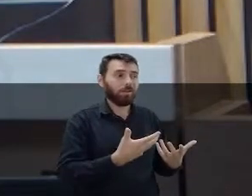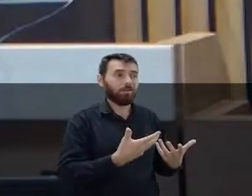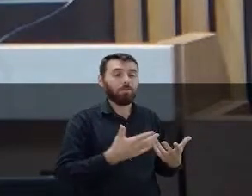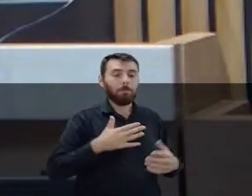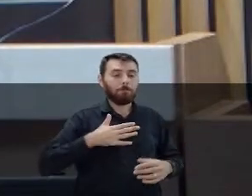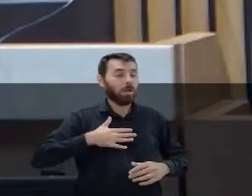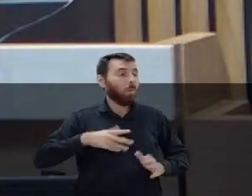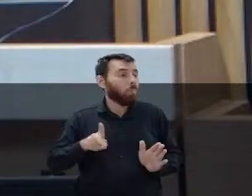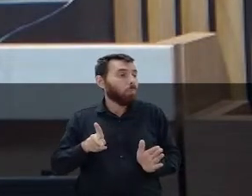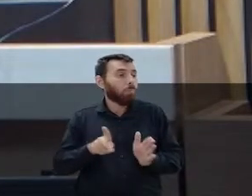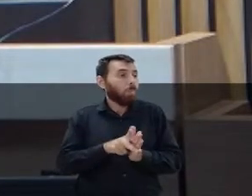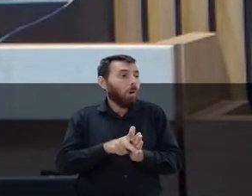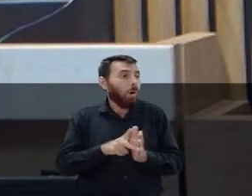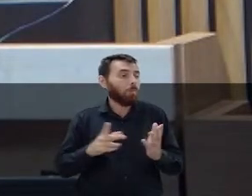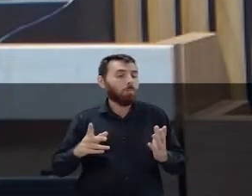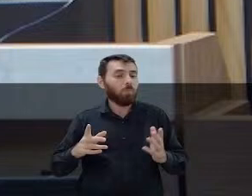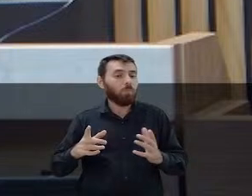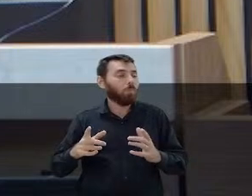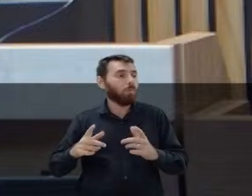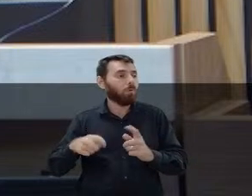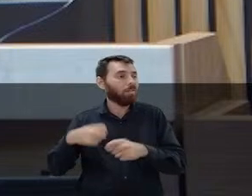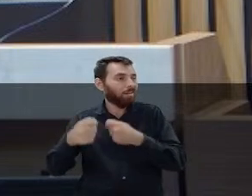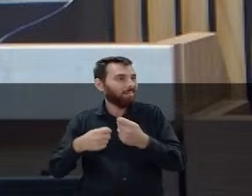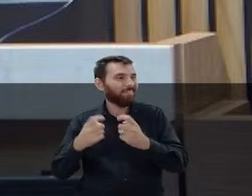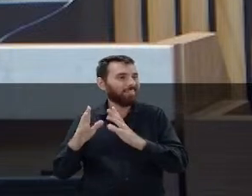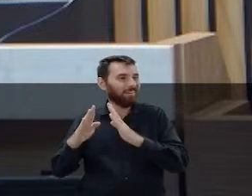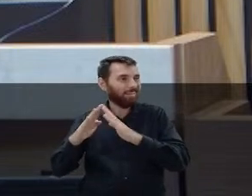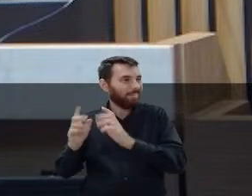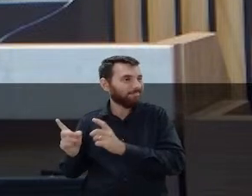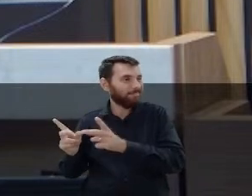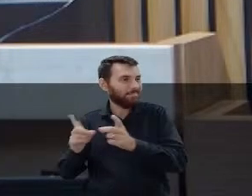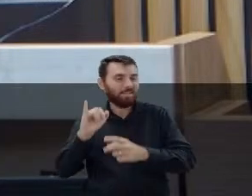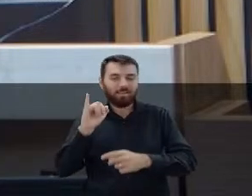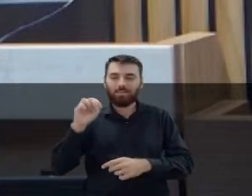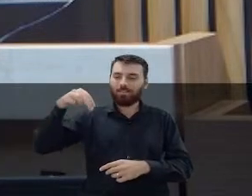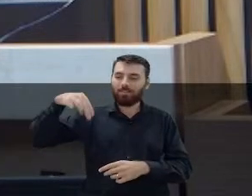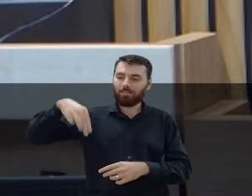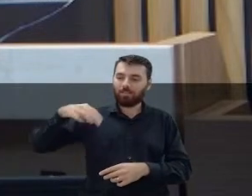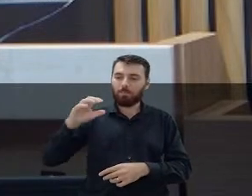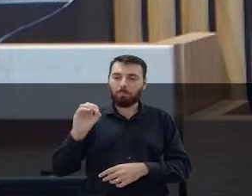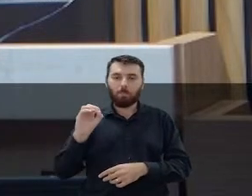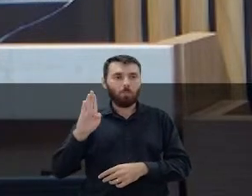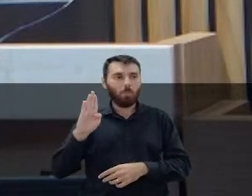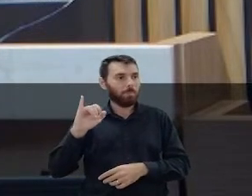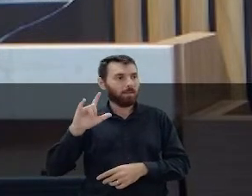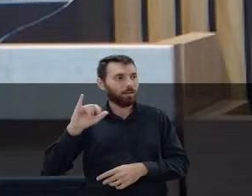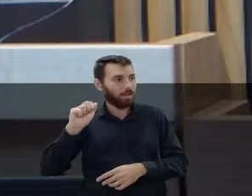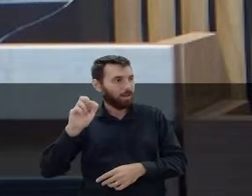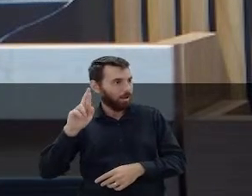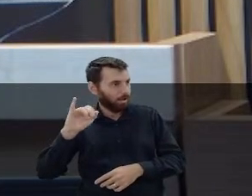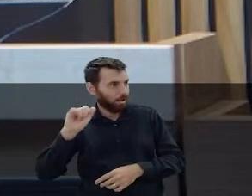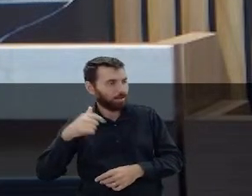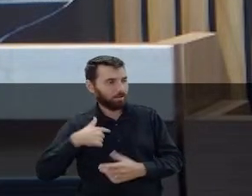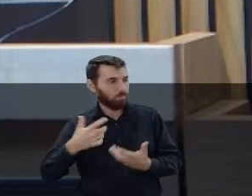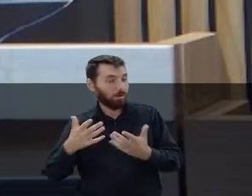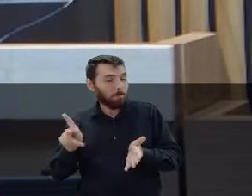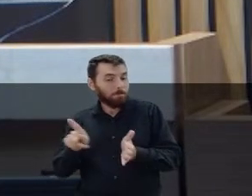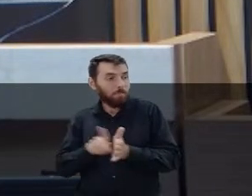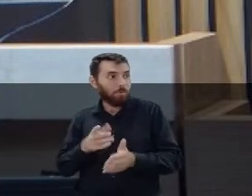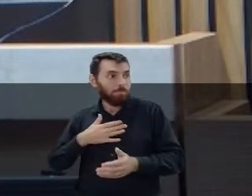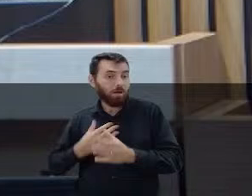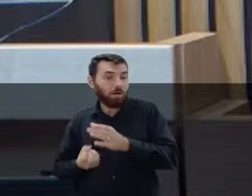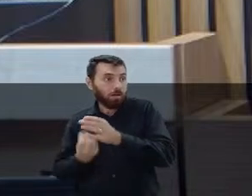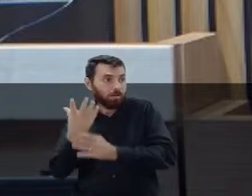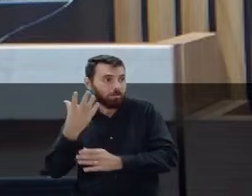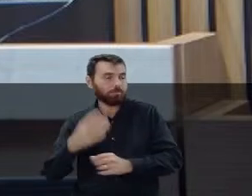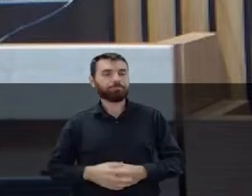imobiliária e cumpriu o, período do aviso prévio e cuidando